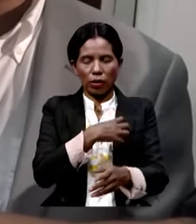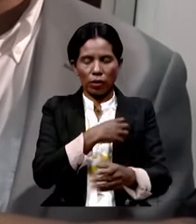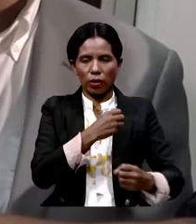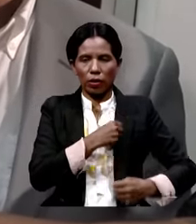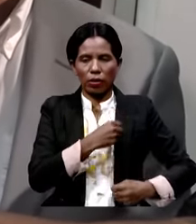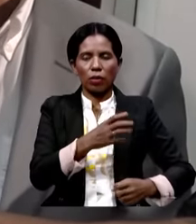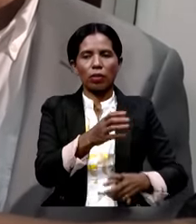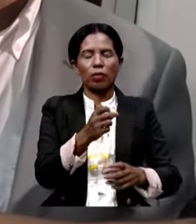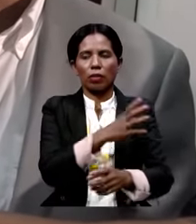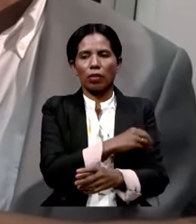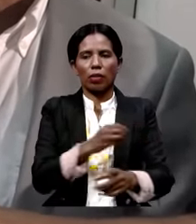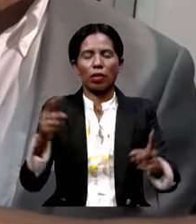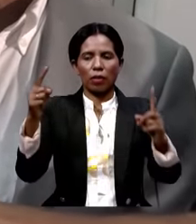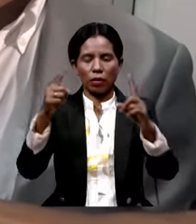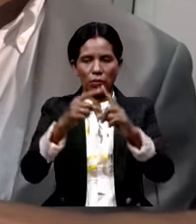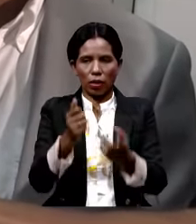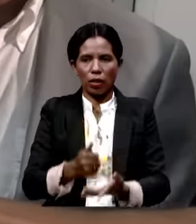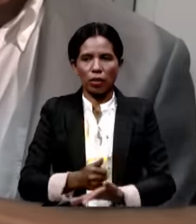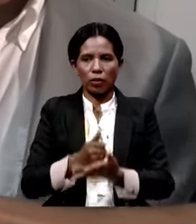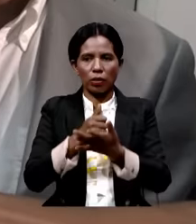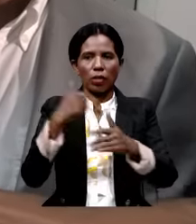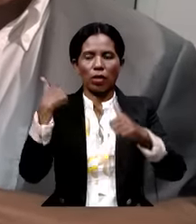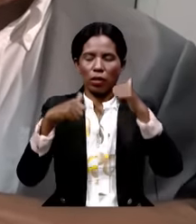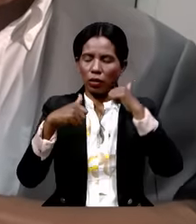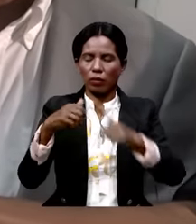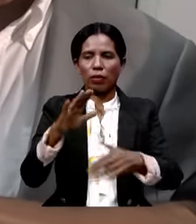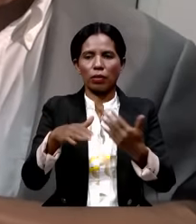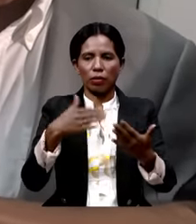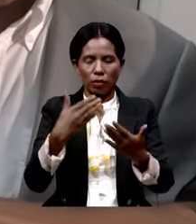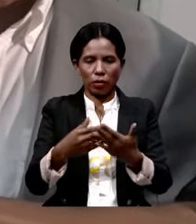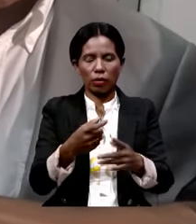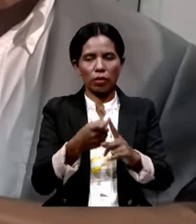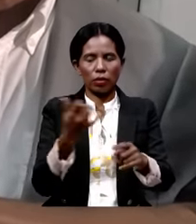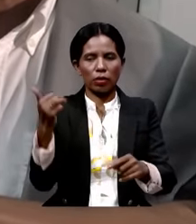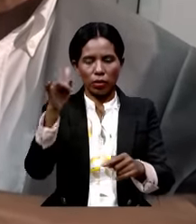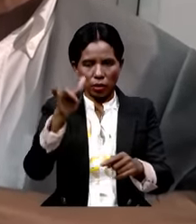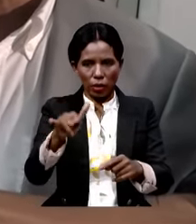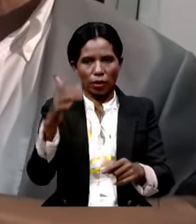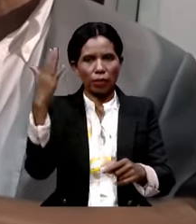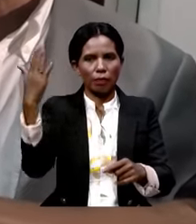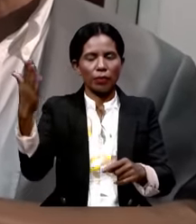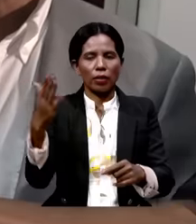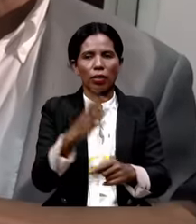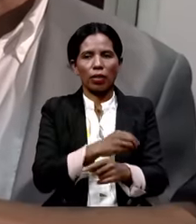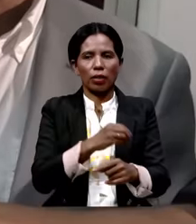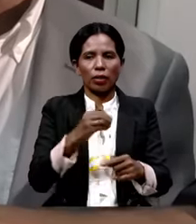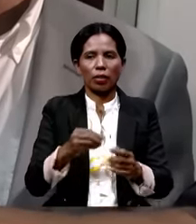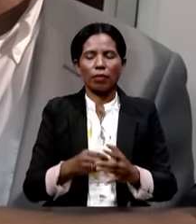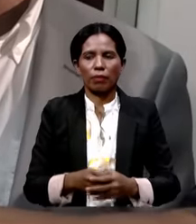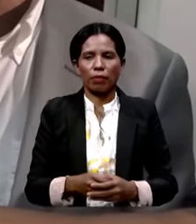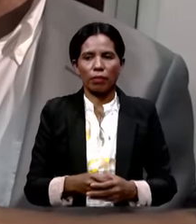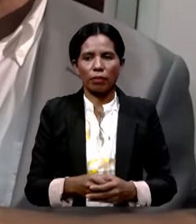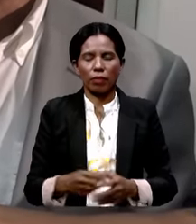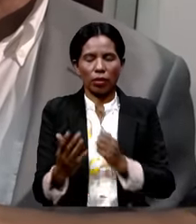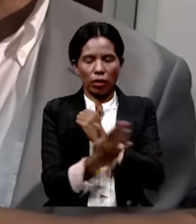se fosse ninguém, para apoio para atividades de intervenção, será e a caráter